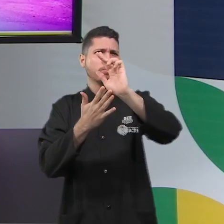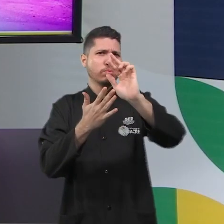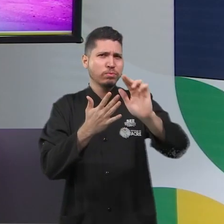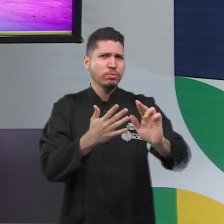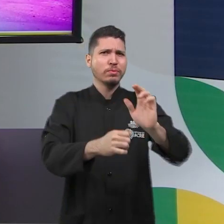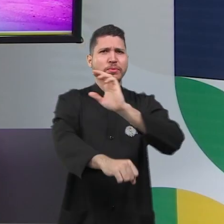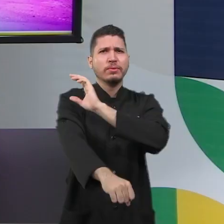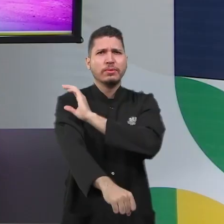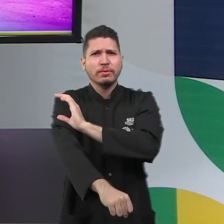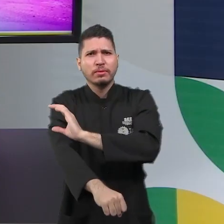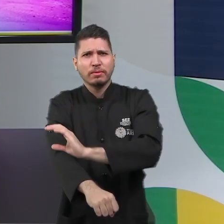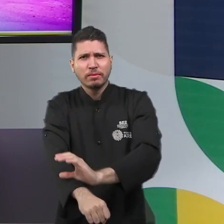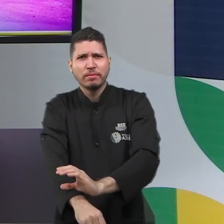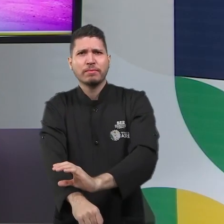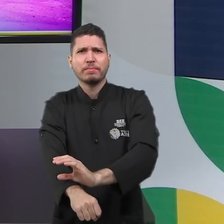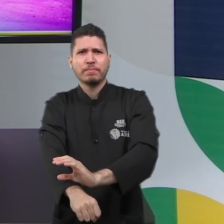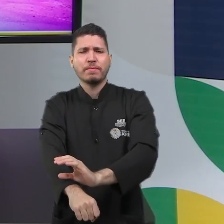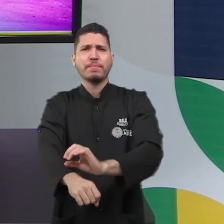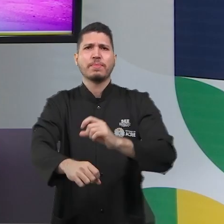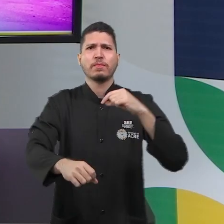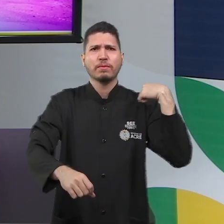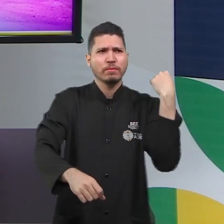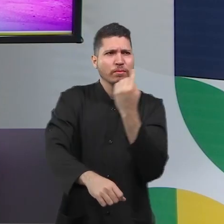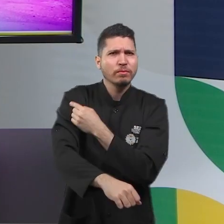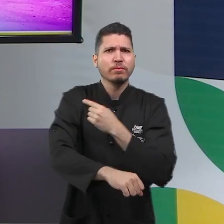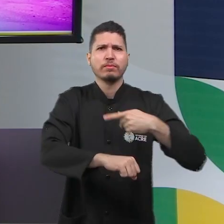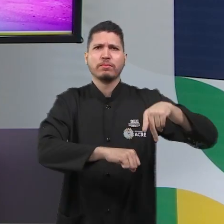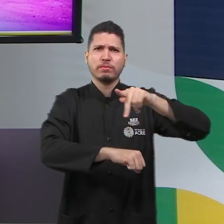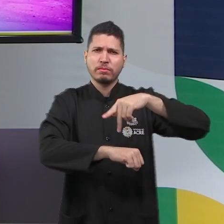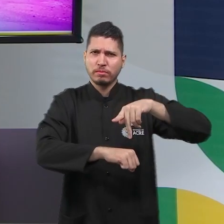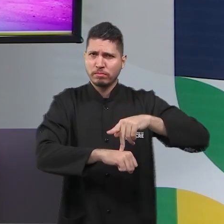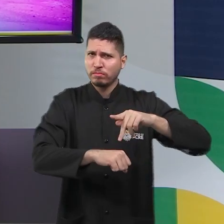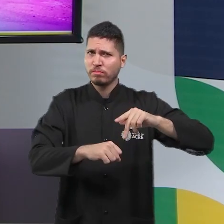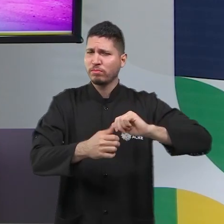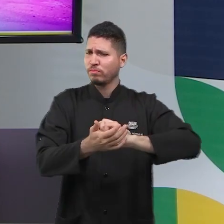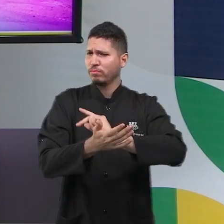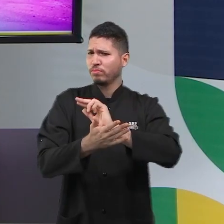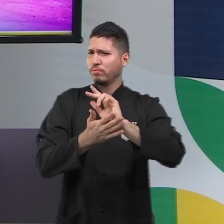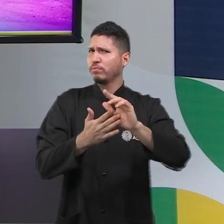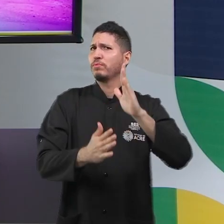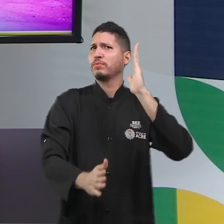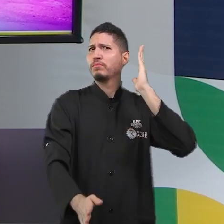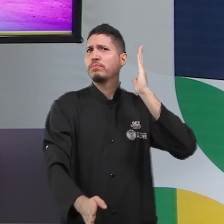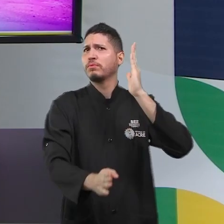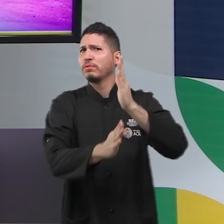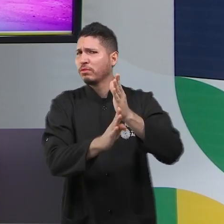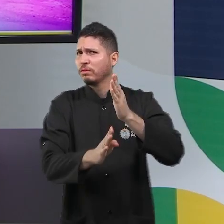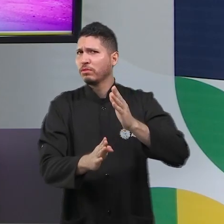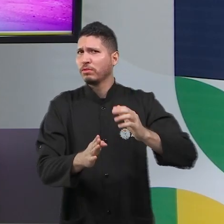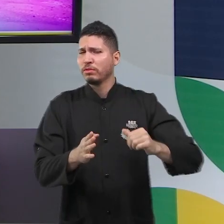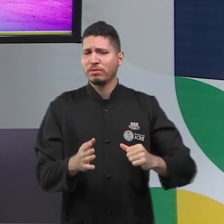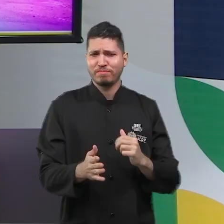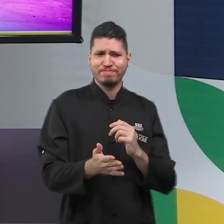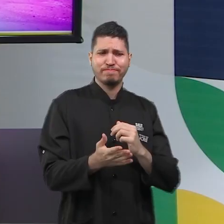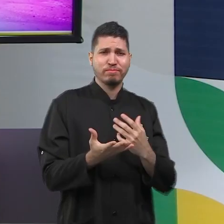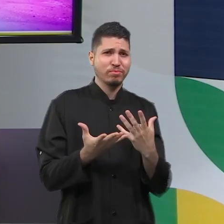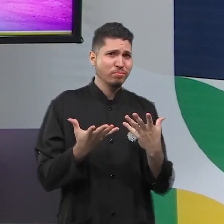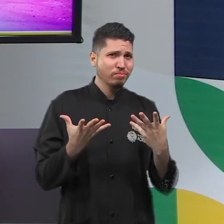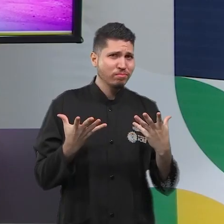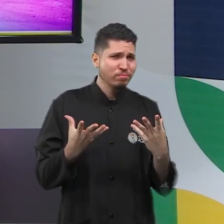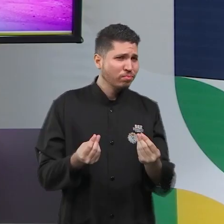gente sabe o quanto o nosso país ele é rico por conta das diversas influências que ele recebeu